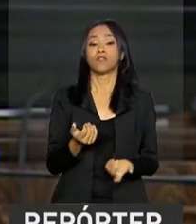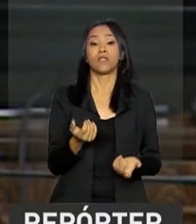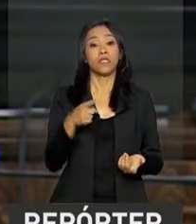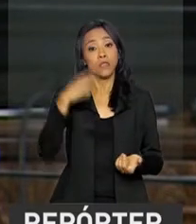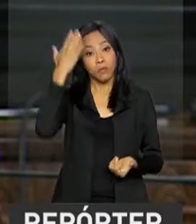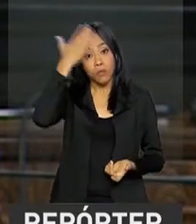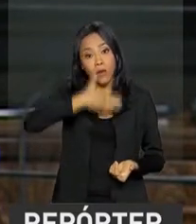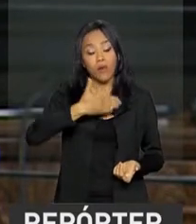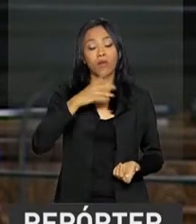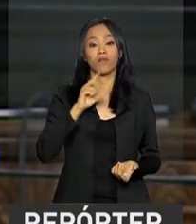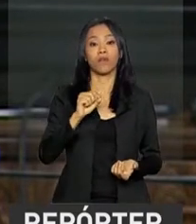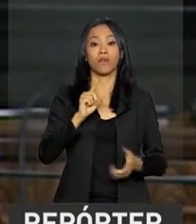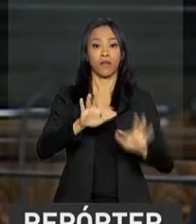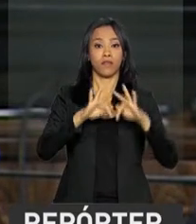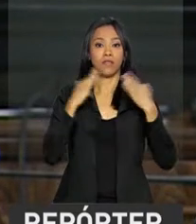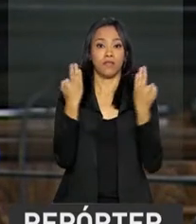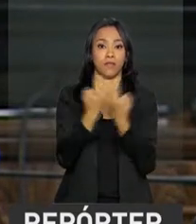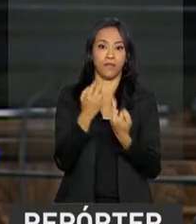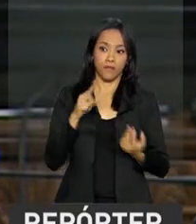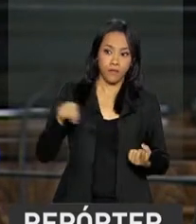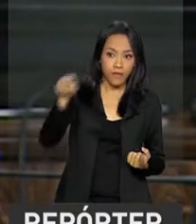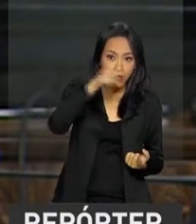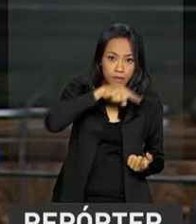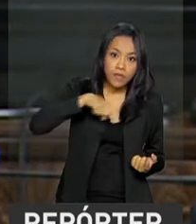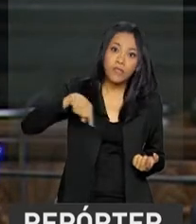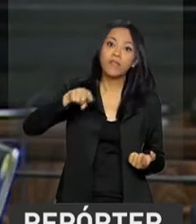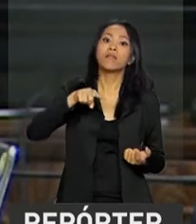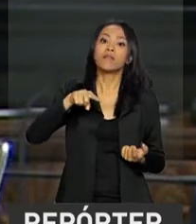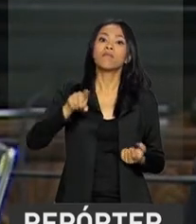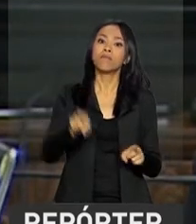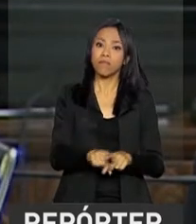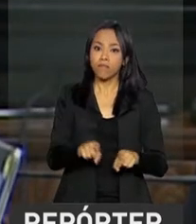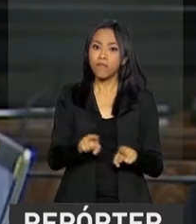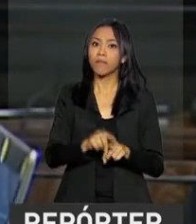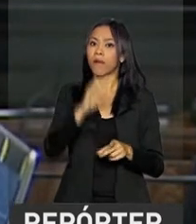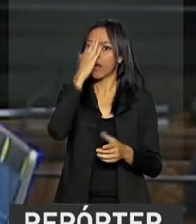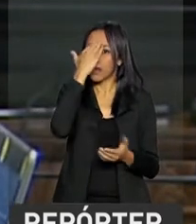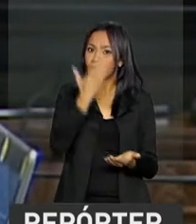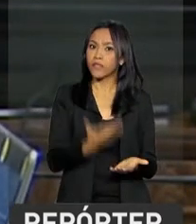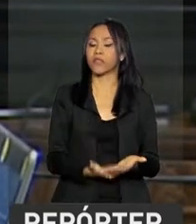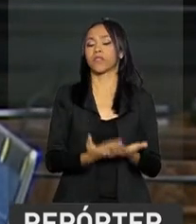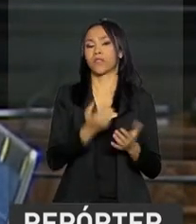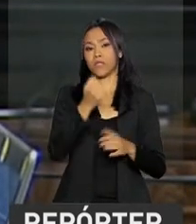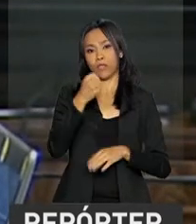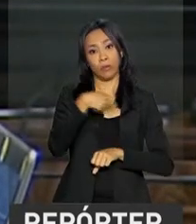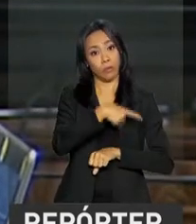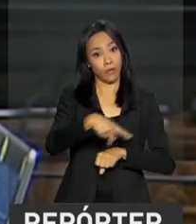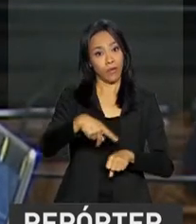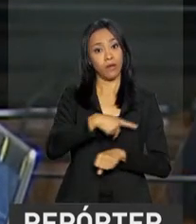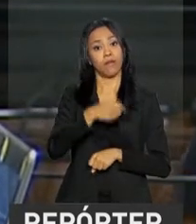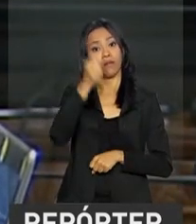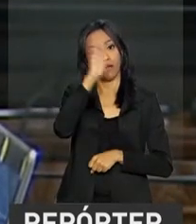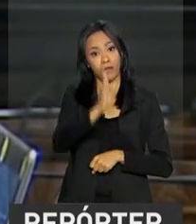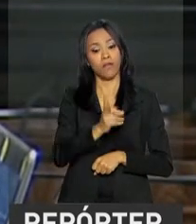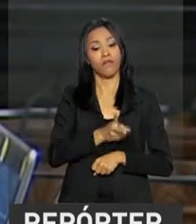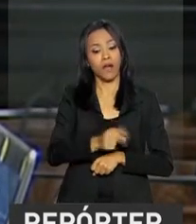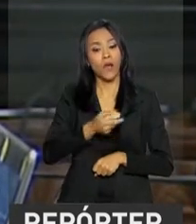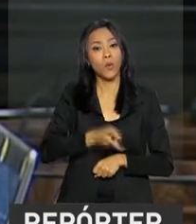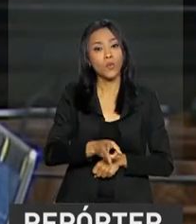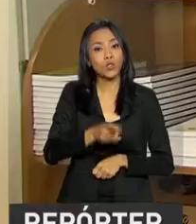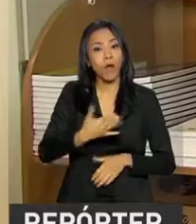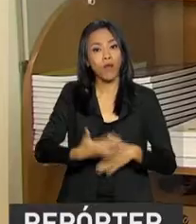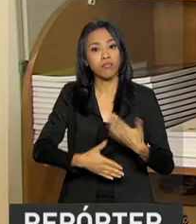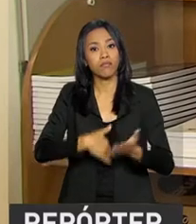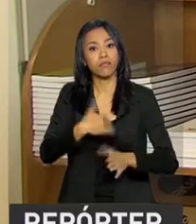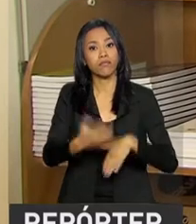famílias notam também acreditando que o brasil vai continuar a crescer que ainda vai continuar